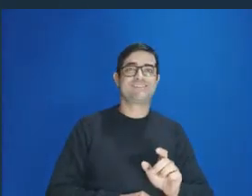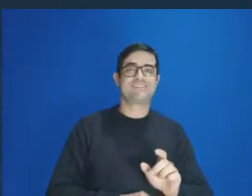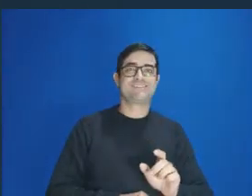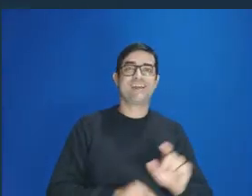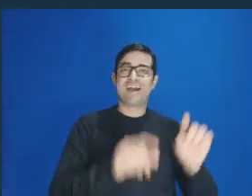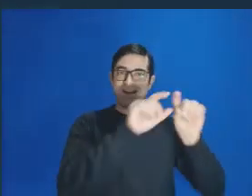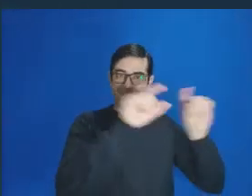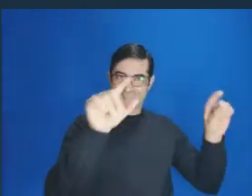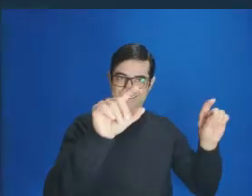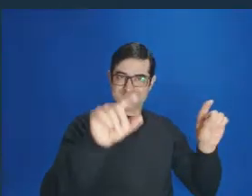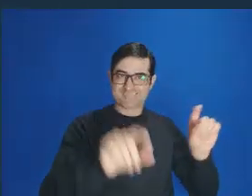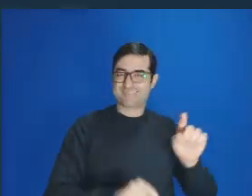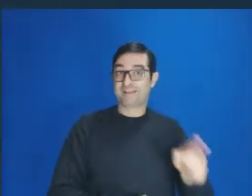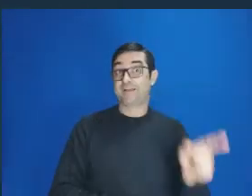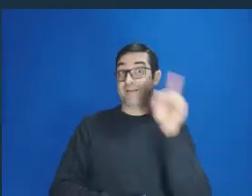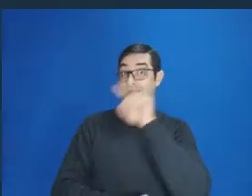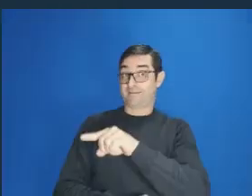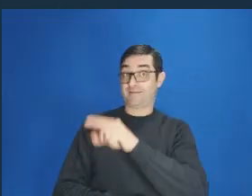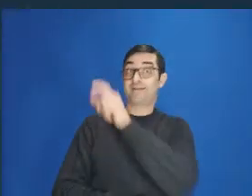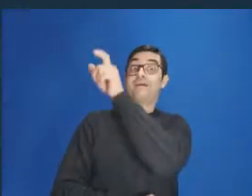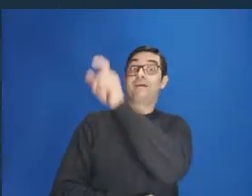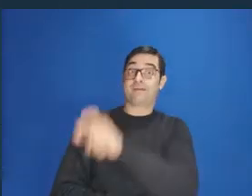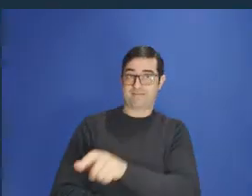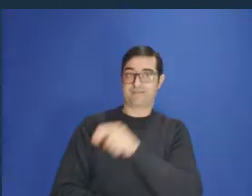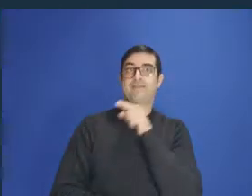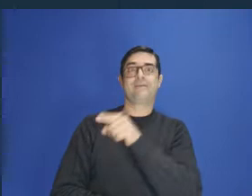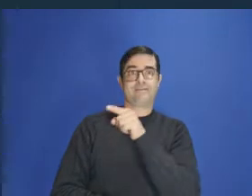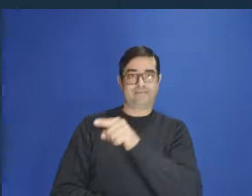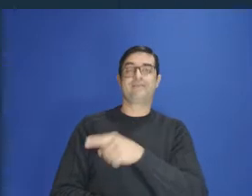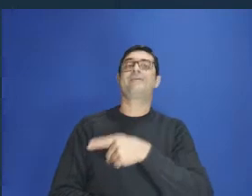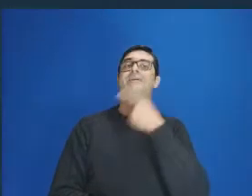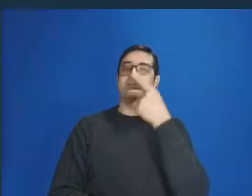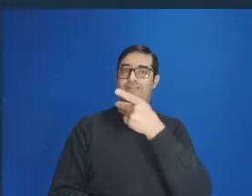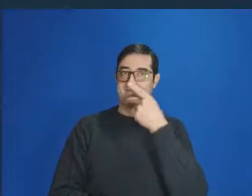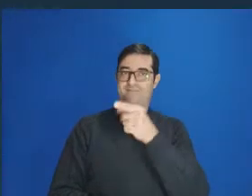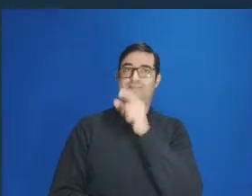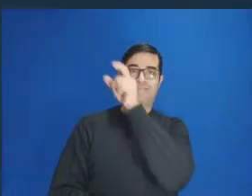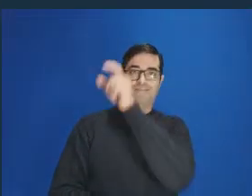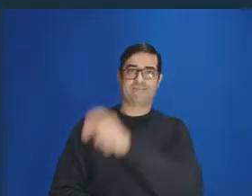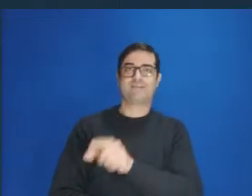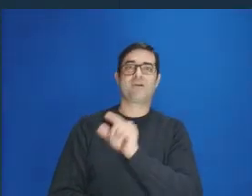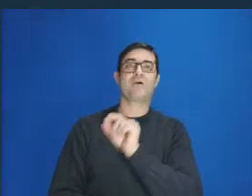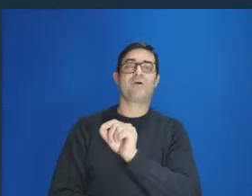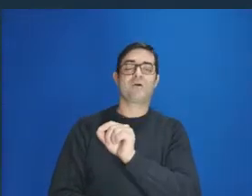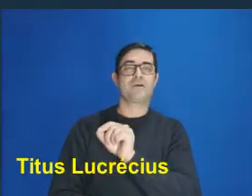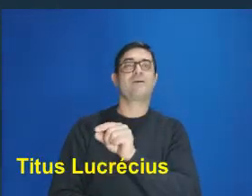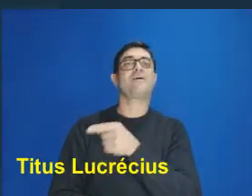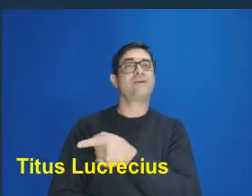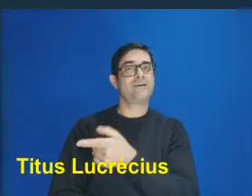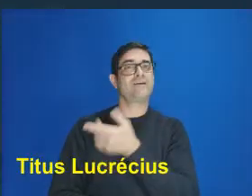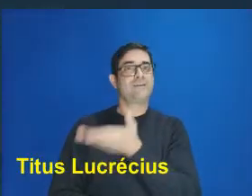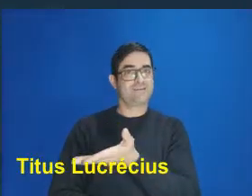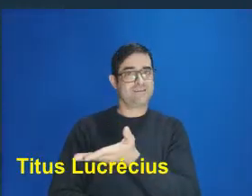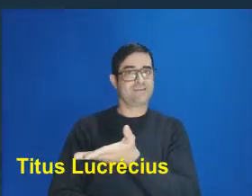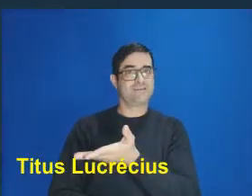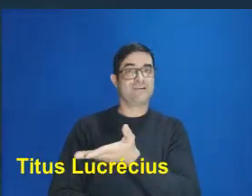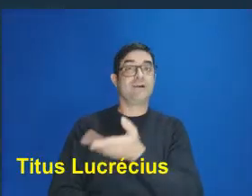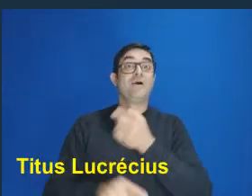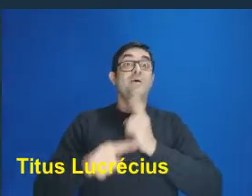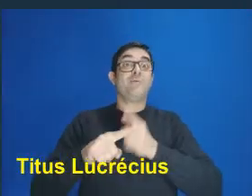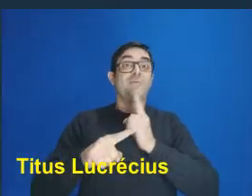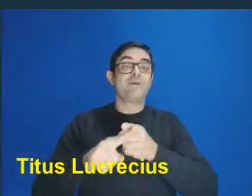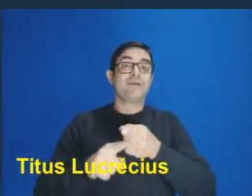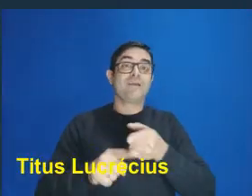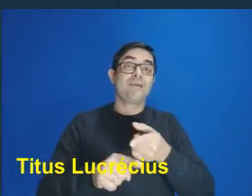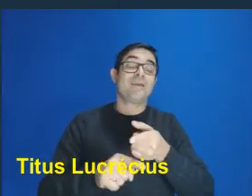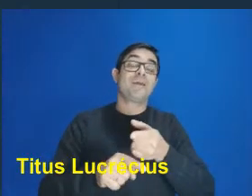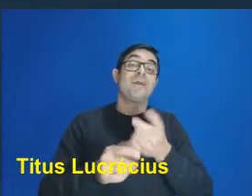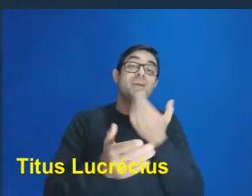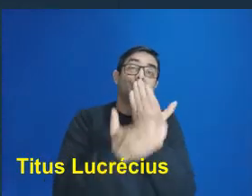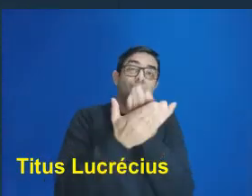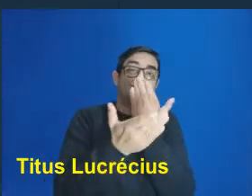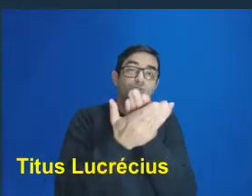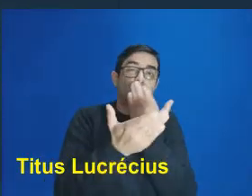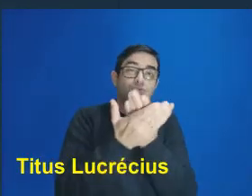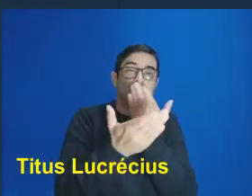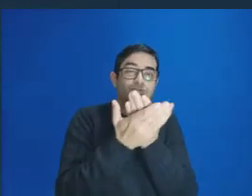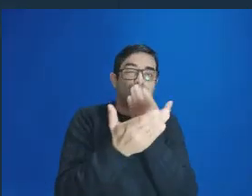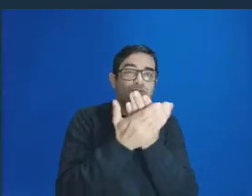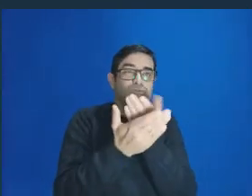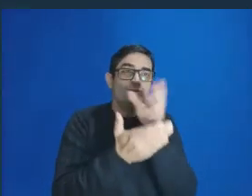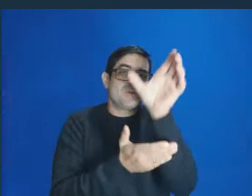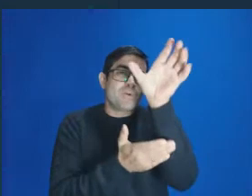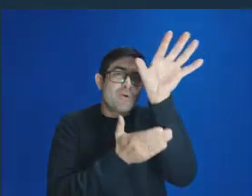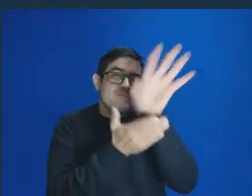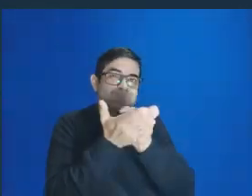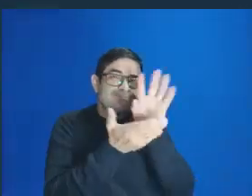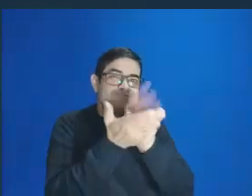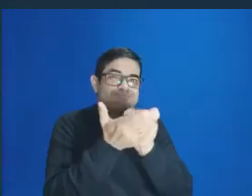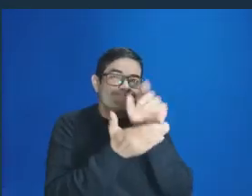que Lavoisier disse foi uma outra coisa. Quem disse na natureza nada se cria, nada se perde, tudo se transforma, foi o poeta